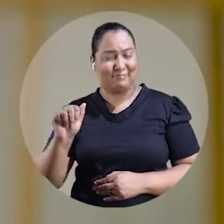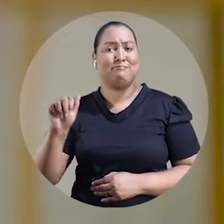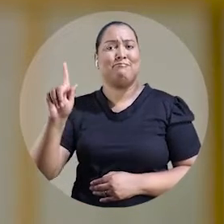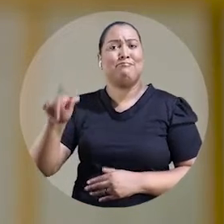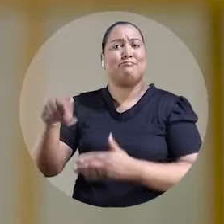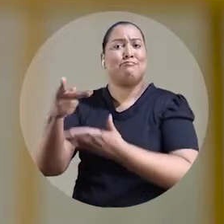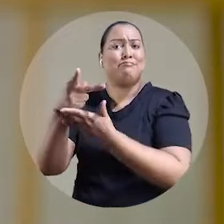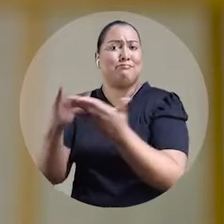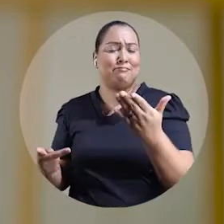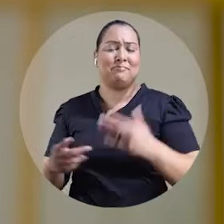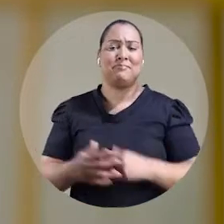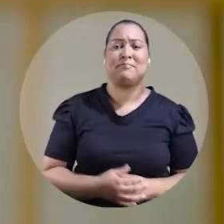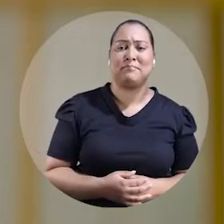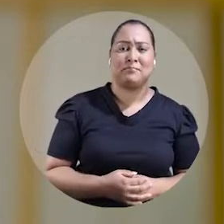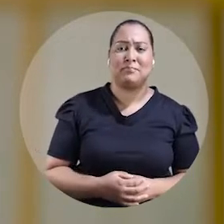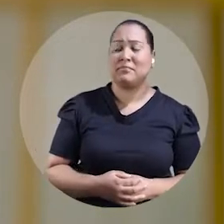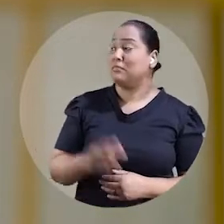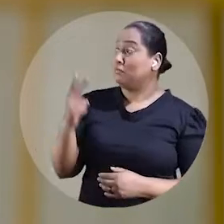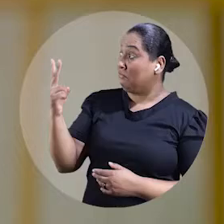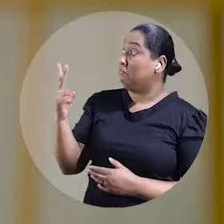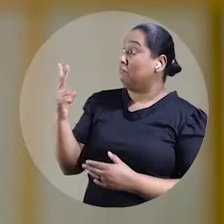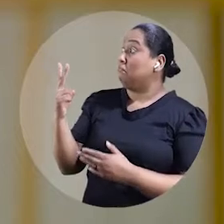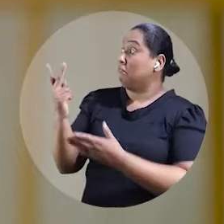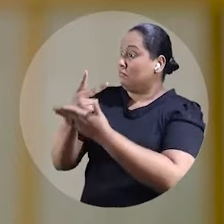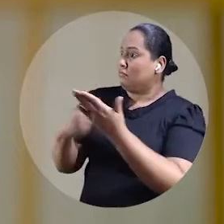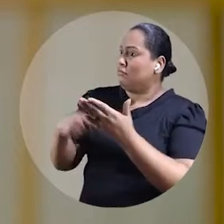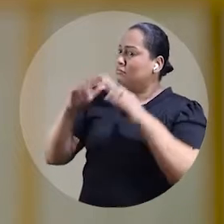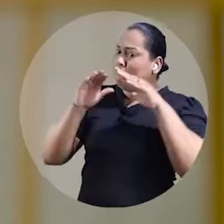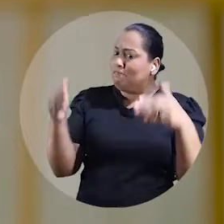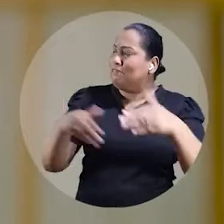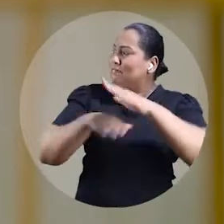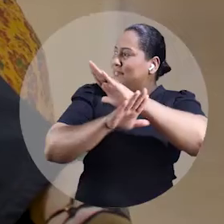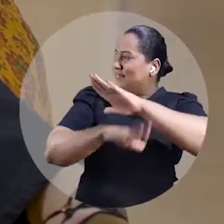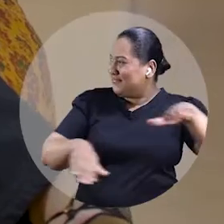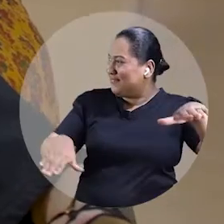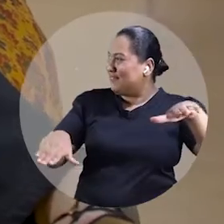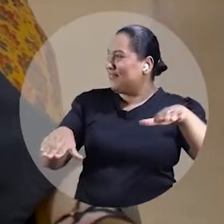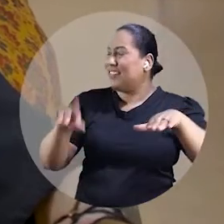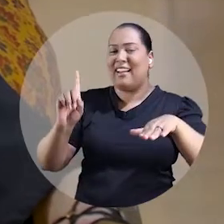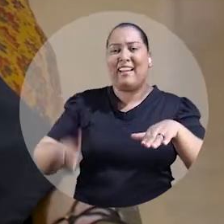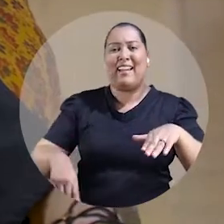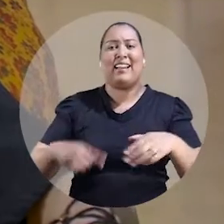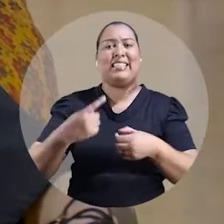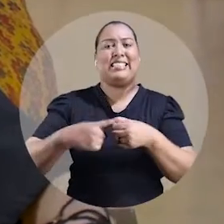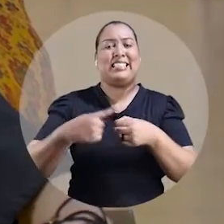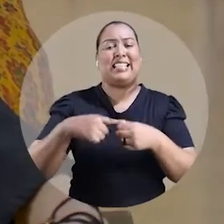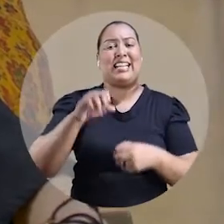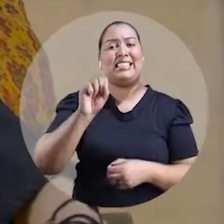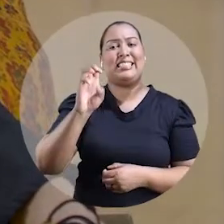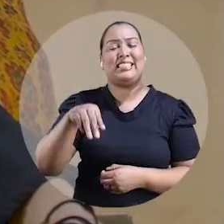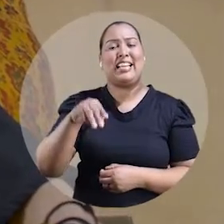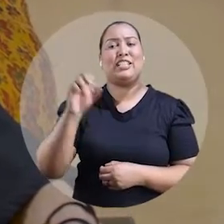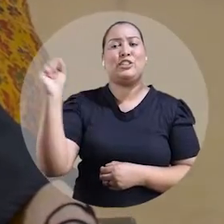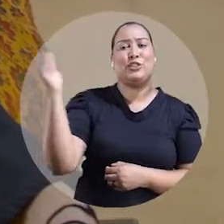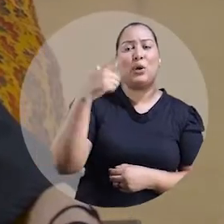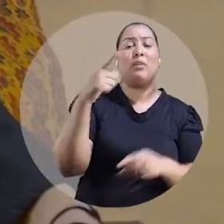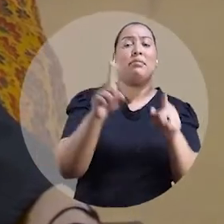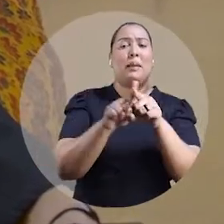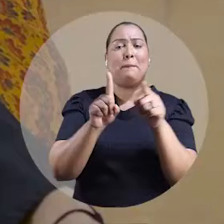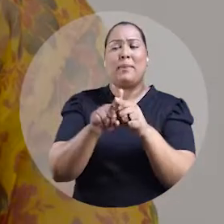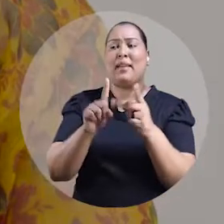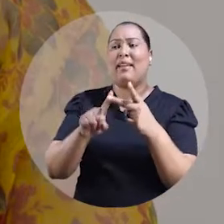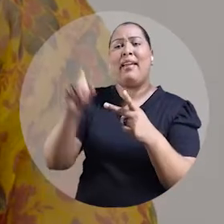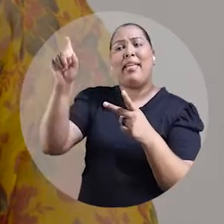tem dois livros que são literatura infanto-juvenil, que são A Cidade Sem Sol e Ele Era de Outro